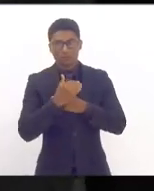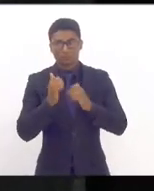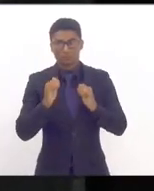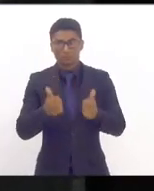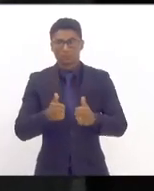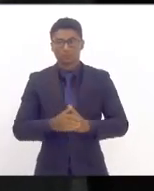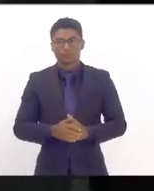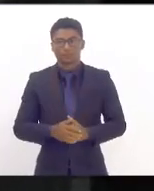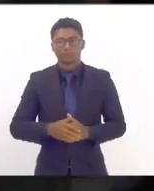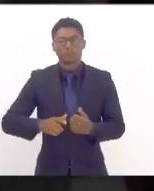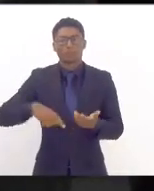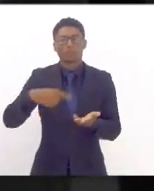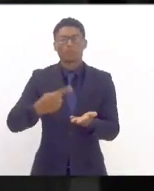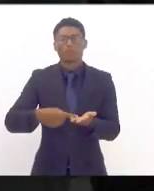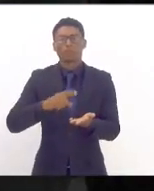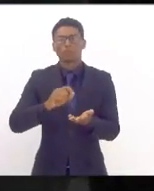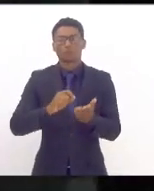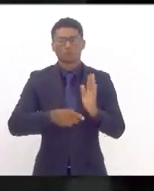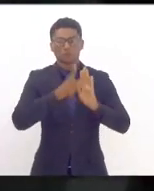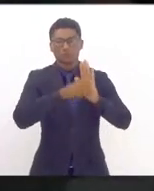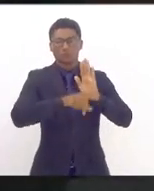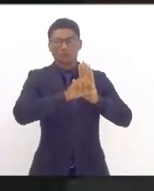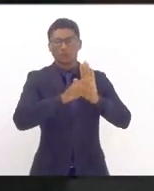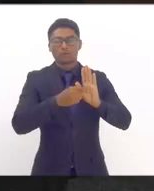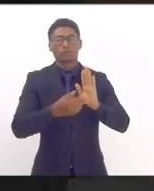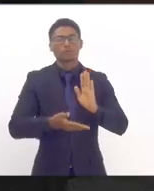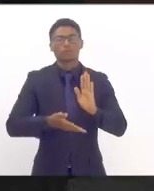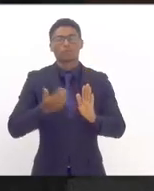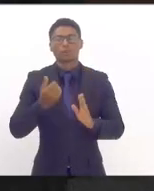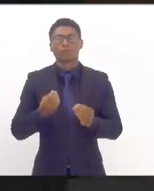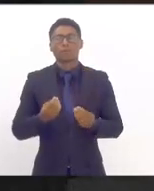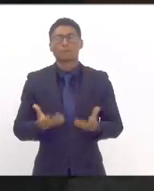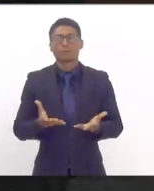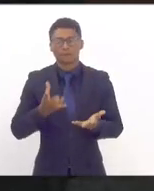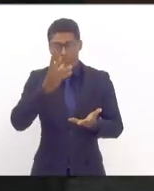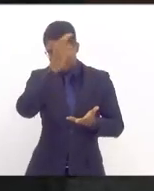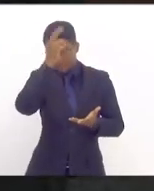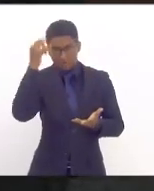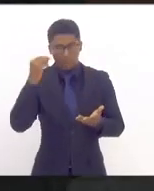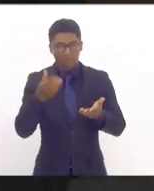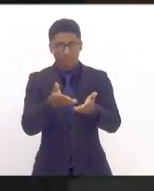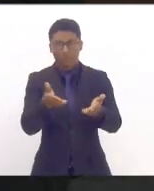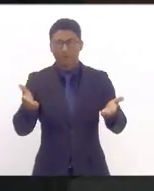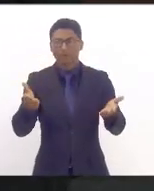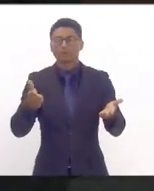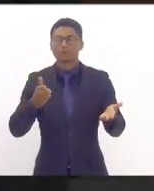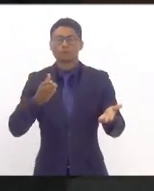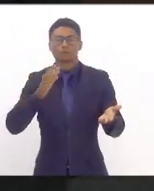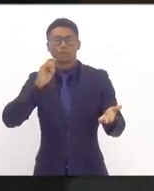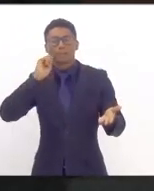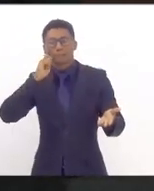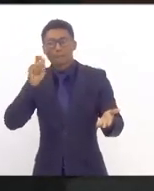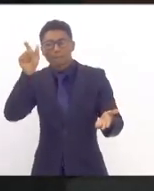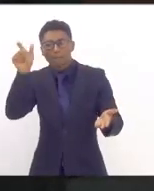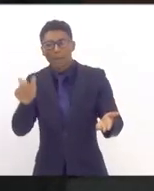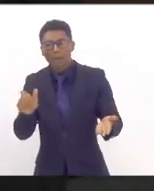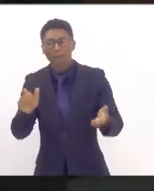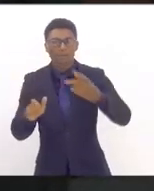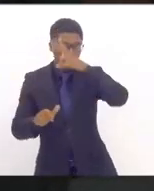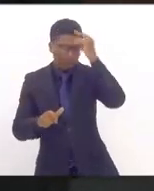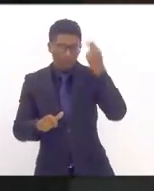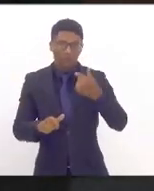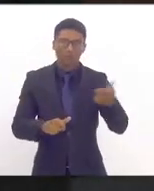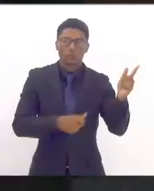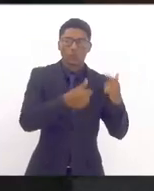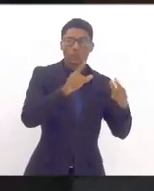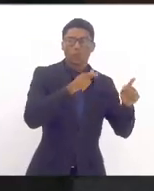que é a retirada desse projeto para que os prefeitos o prefeito Eduardo Paes os demais prefeitos